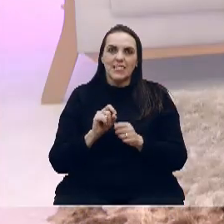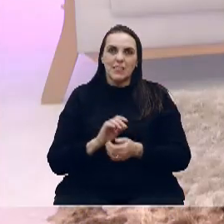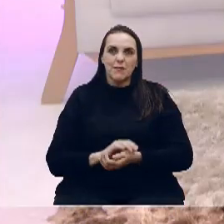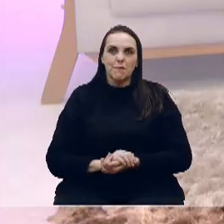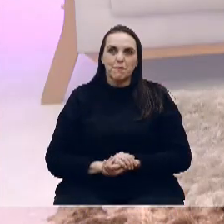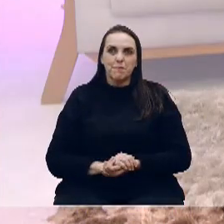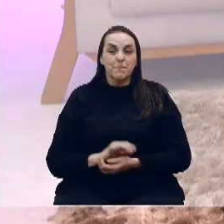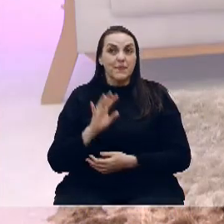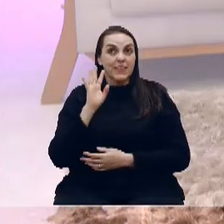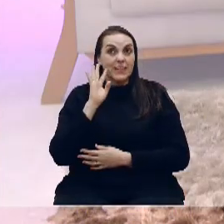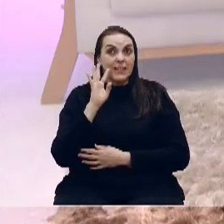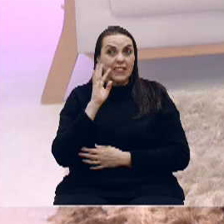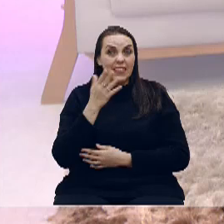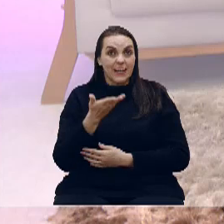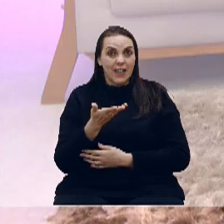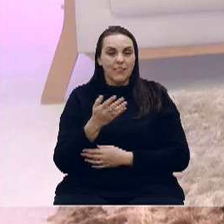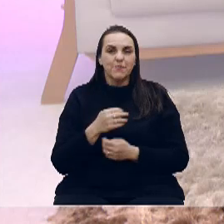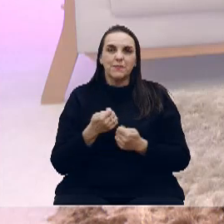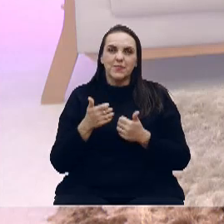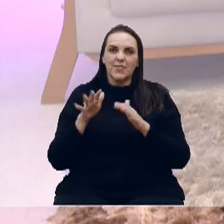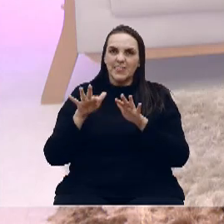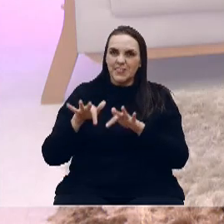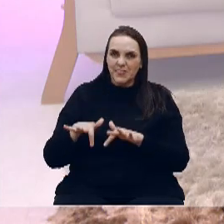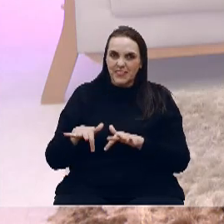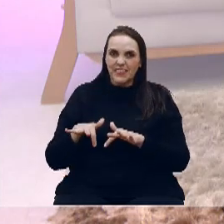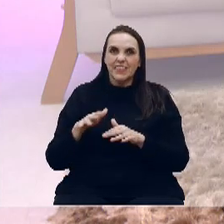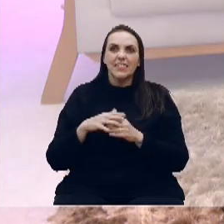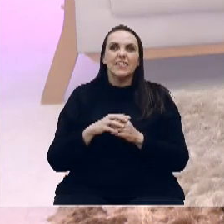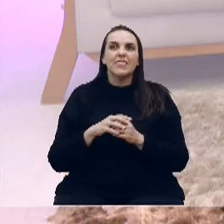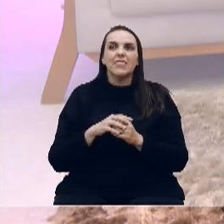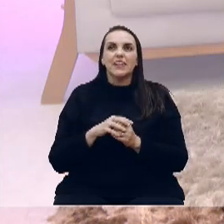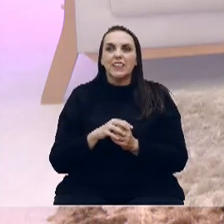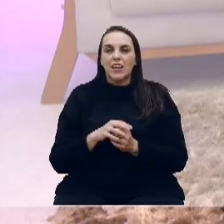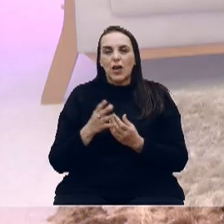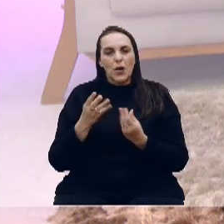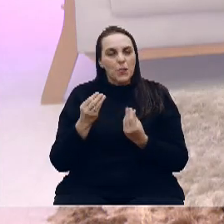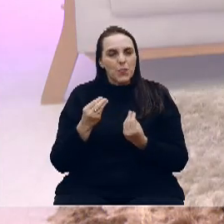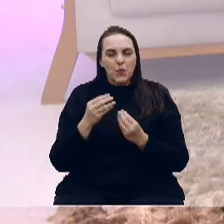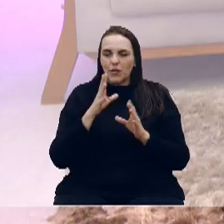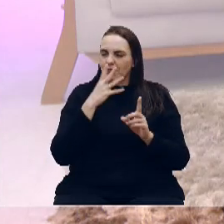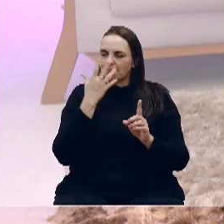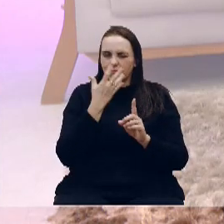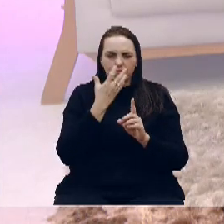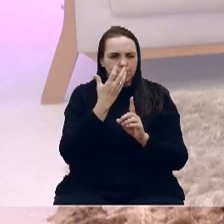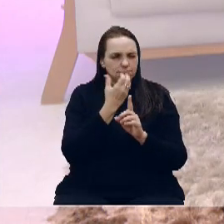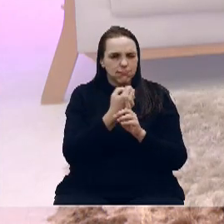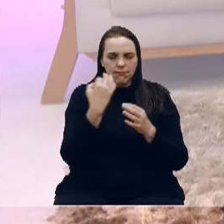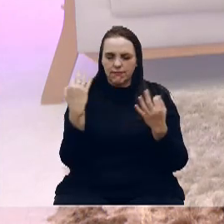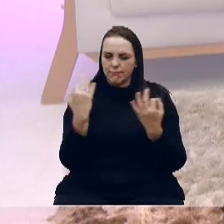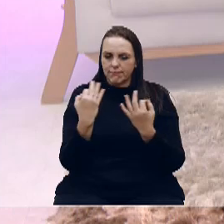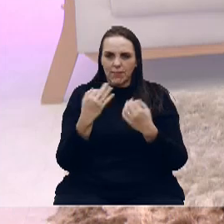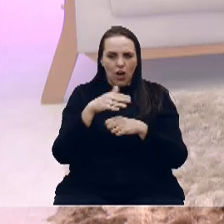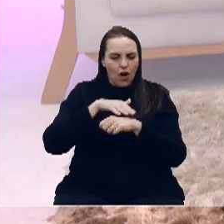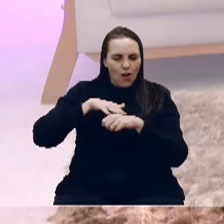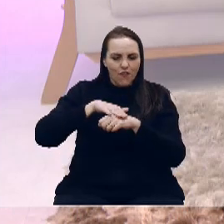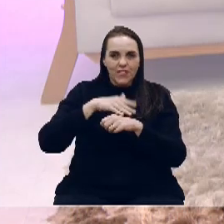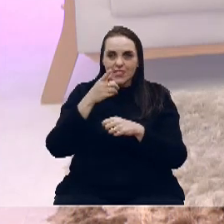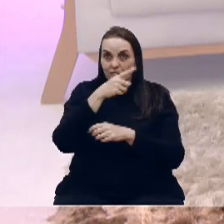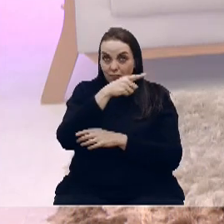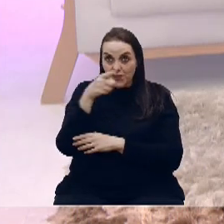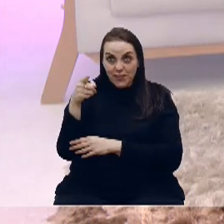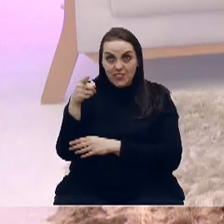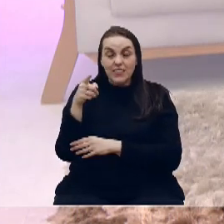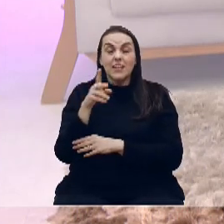Legal. Meninas, bom, a gente já está encerrando o tempo do programa, passou super rápido, muito inspirador conversar com vocês, até o pessoal que